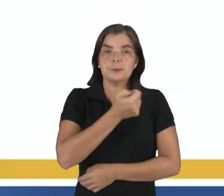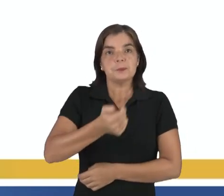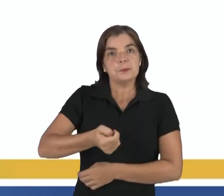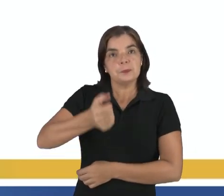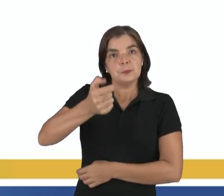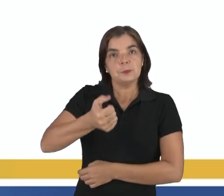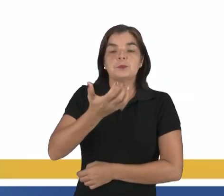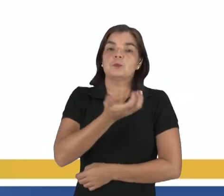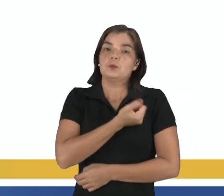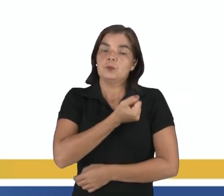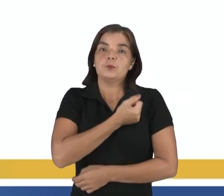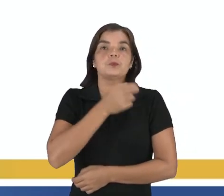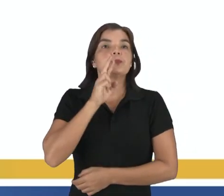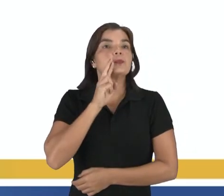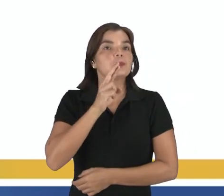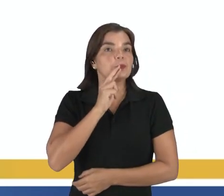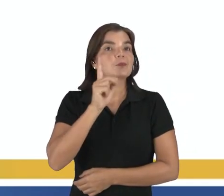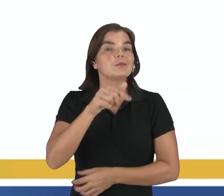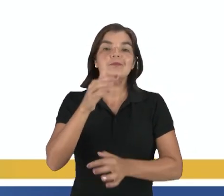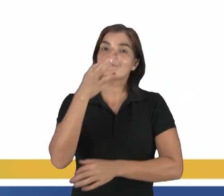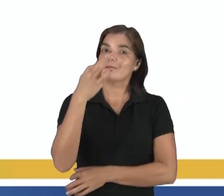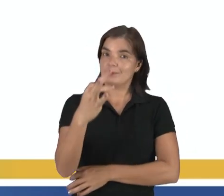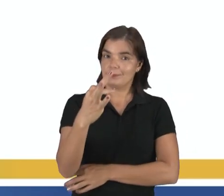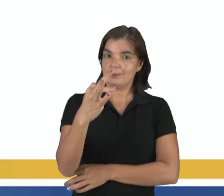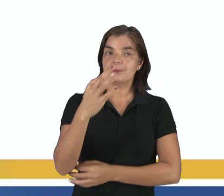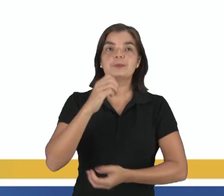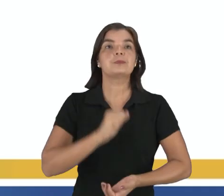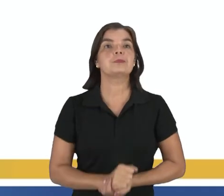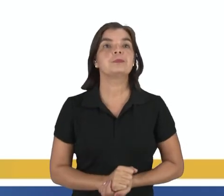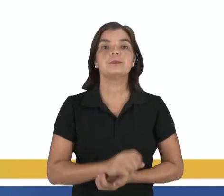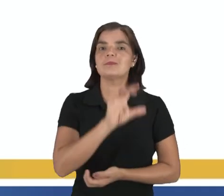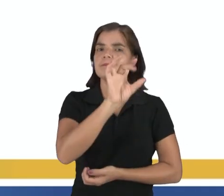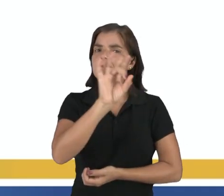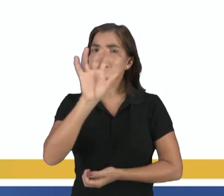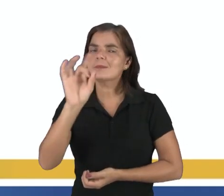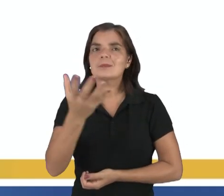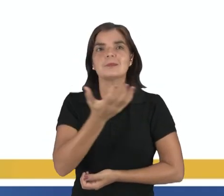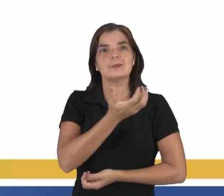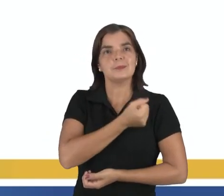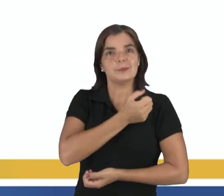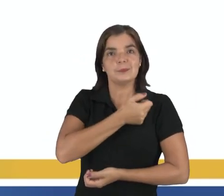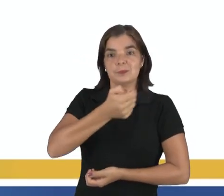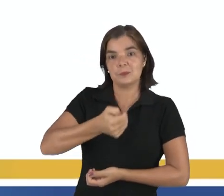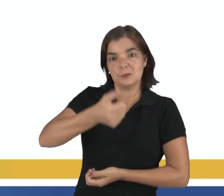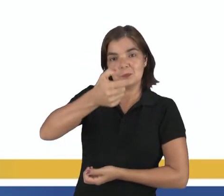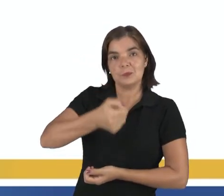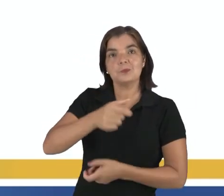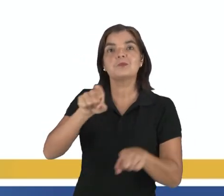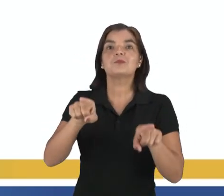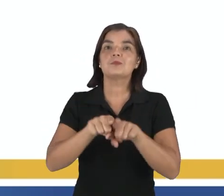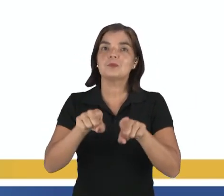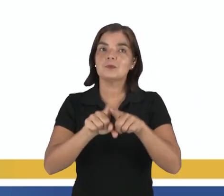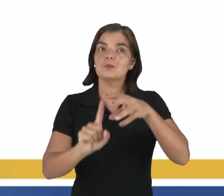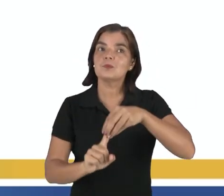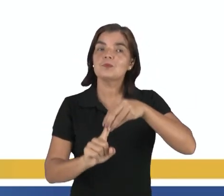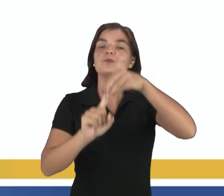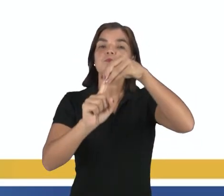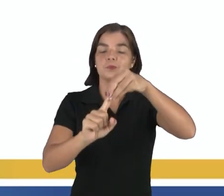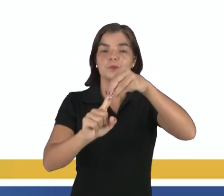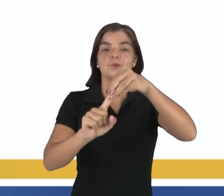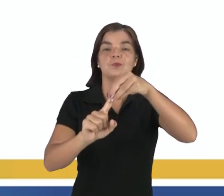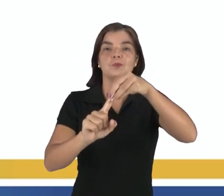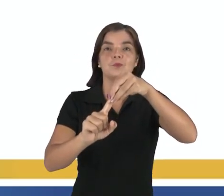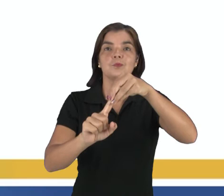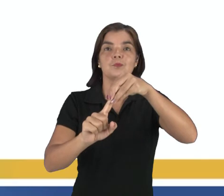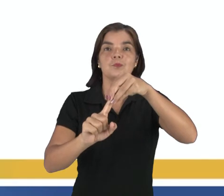de moedas e o número do resultado é uma função. E a cada número de moeda correspondente um